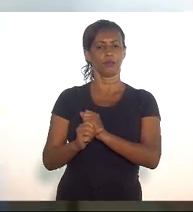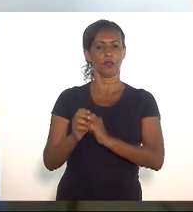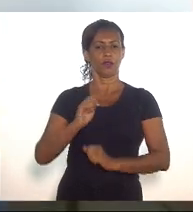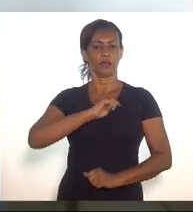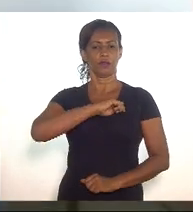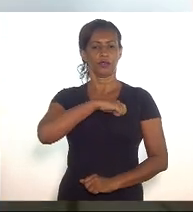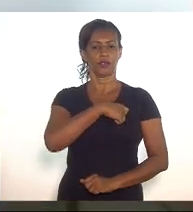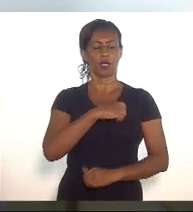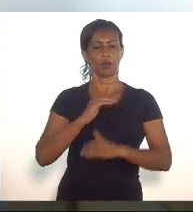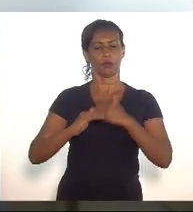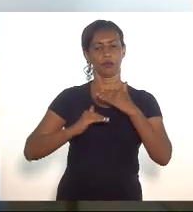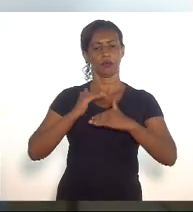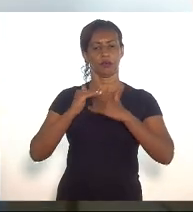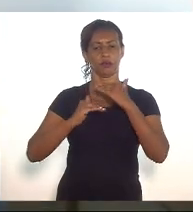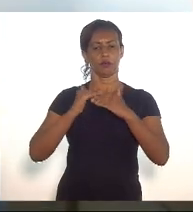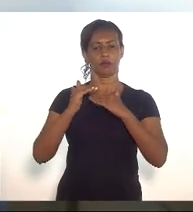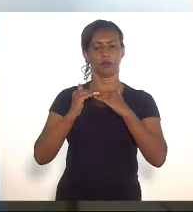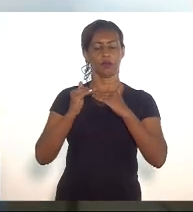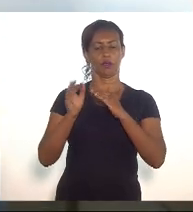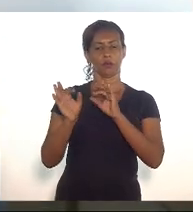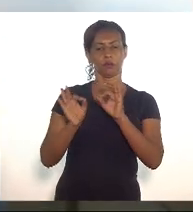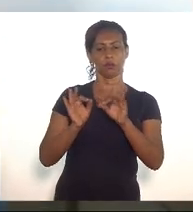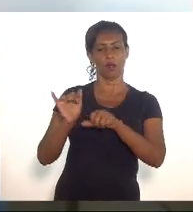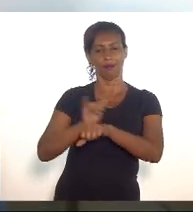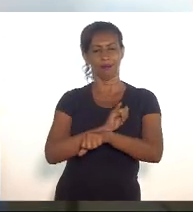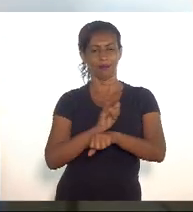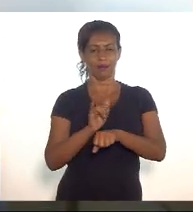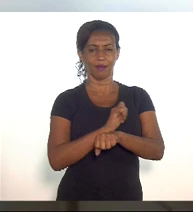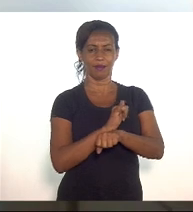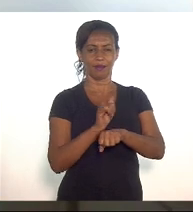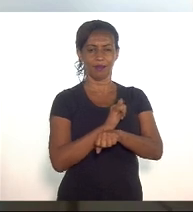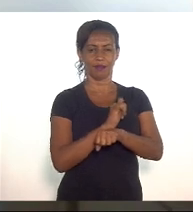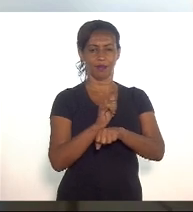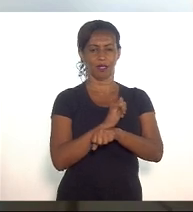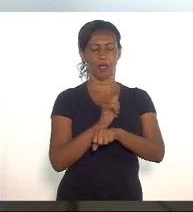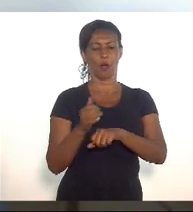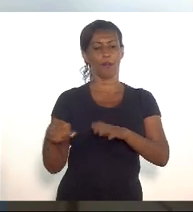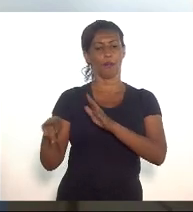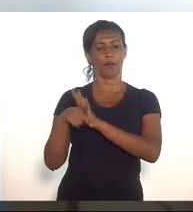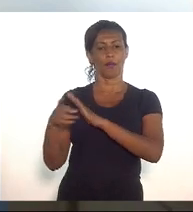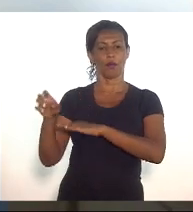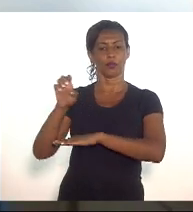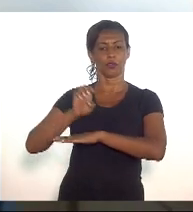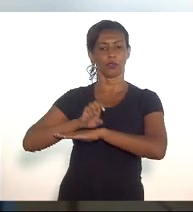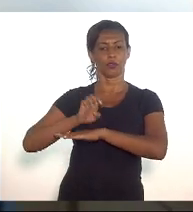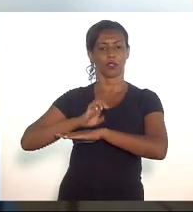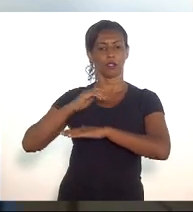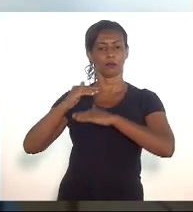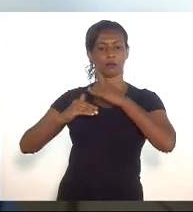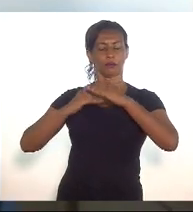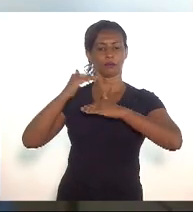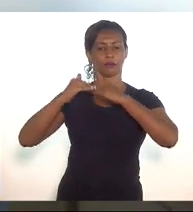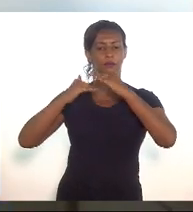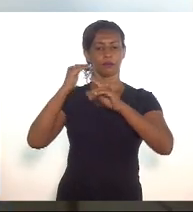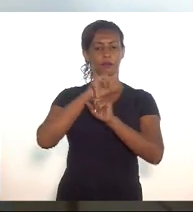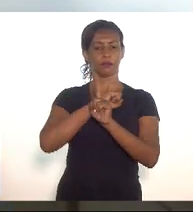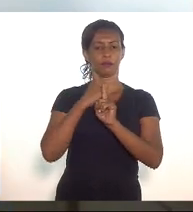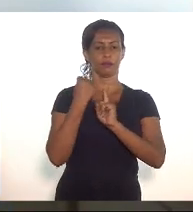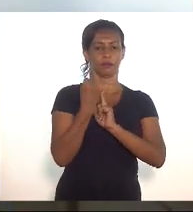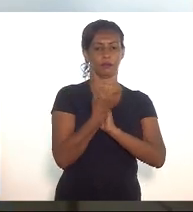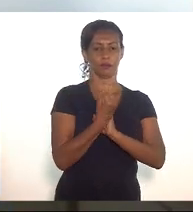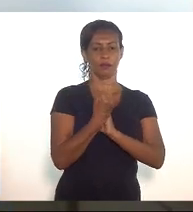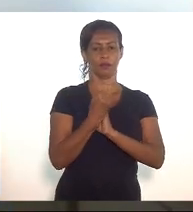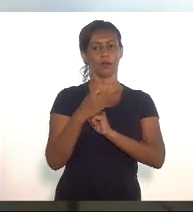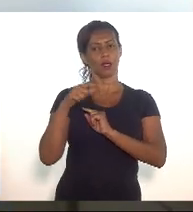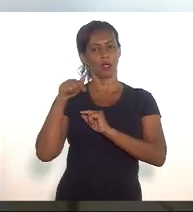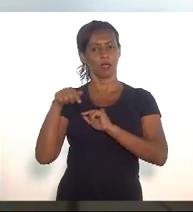se desenvolver um planejamento estratégico de Estado de desenvolvimento econômico e social. Então,